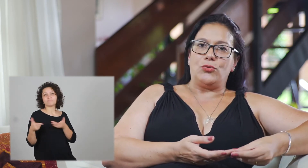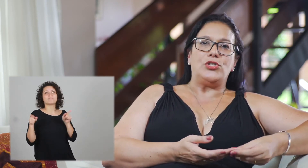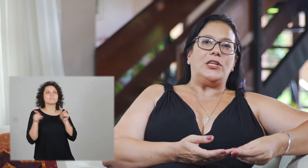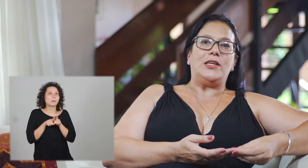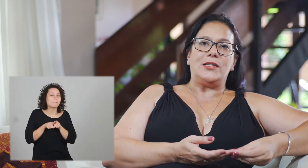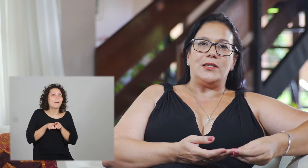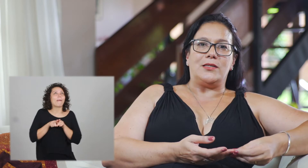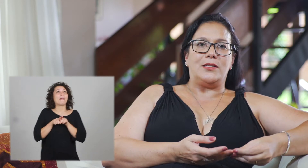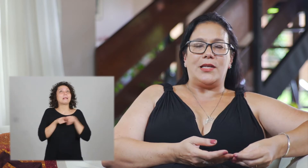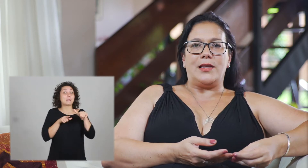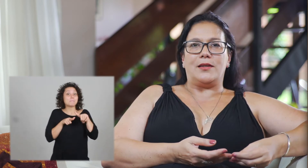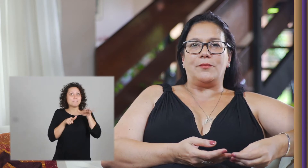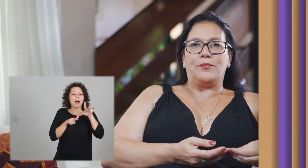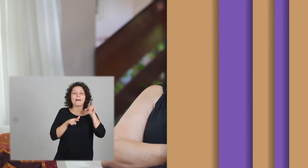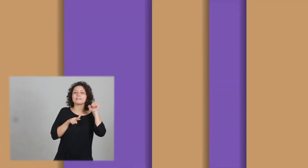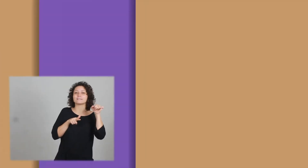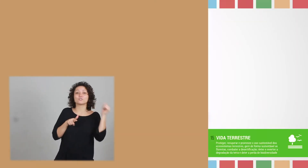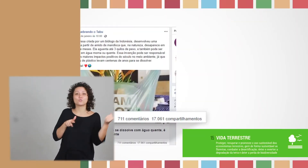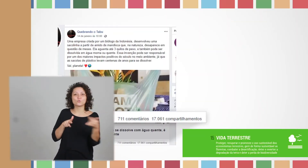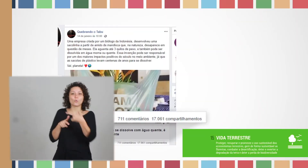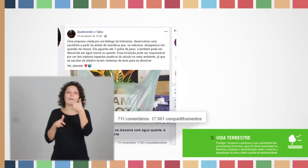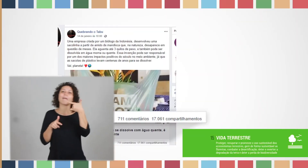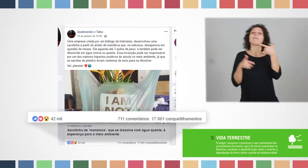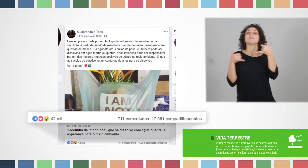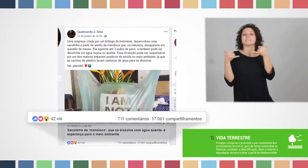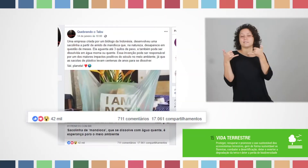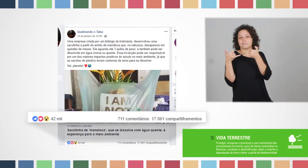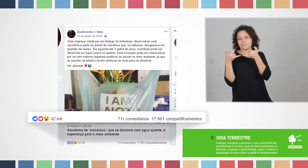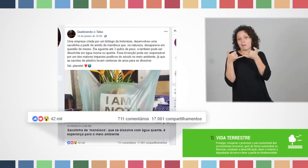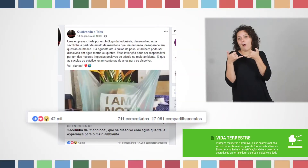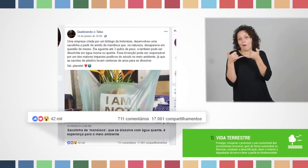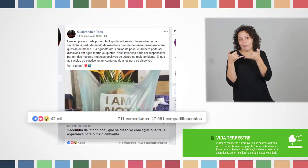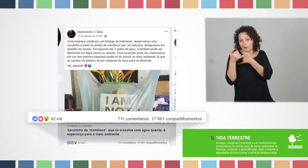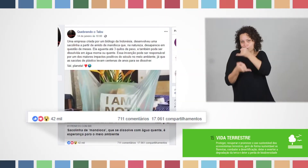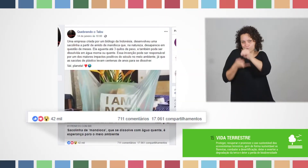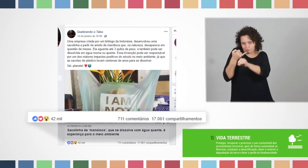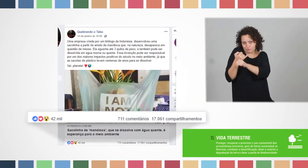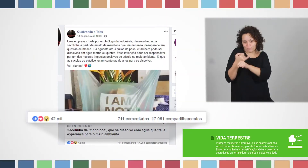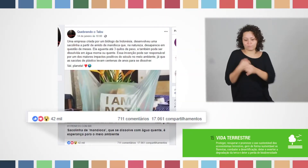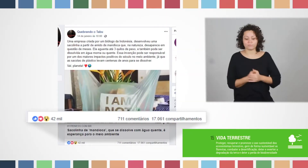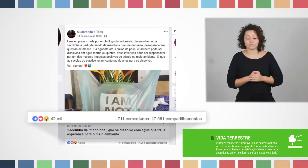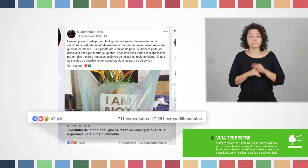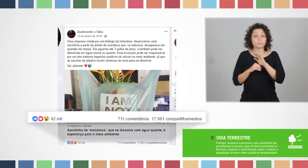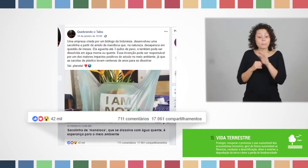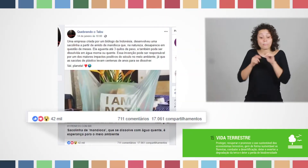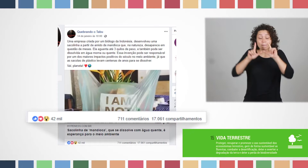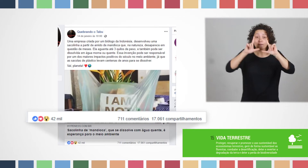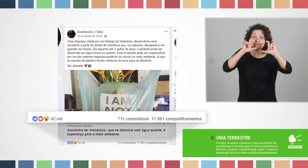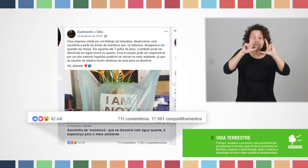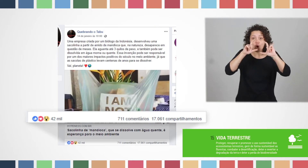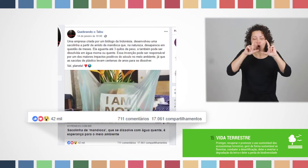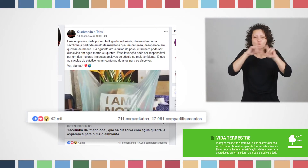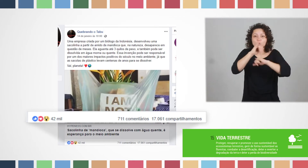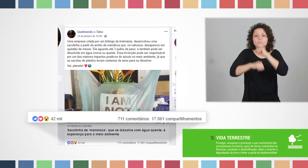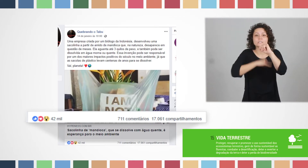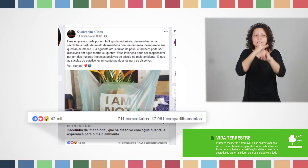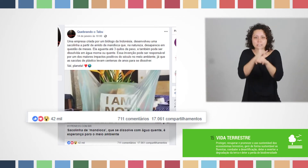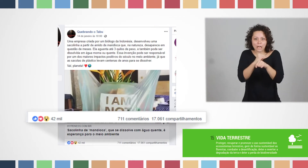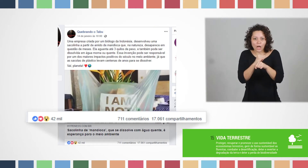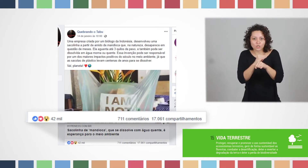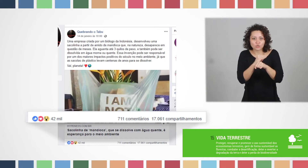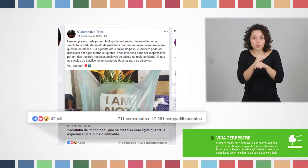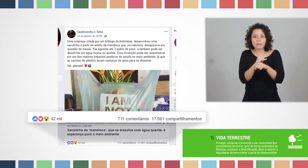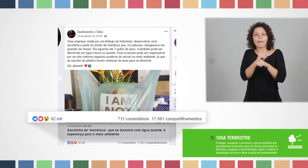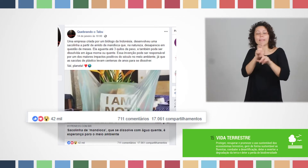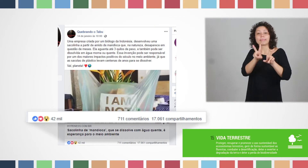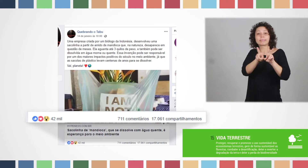sites, de notícias, etc. Essa imagem é do site Quebrando o Tabu, em relação a um assunto